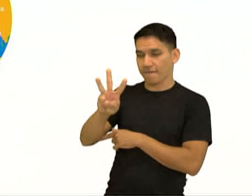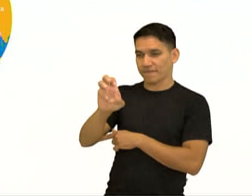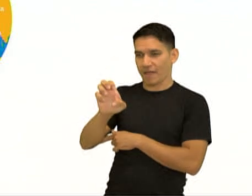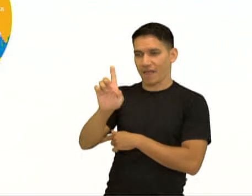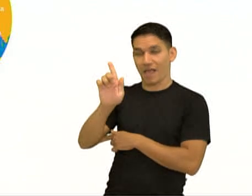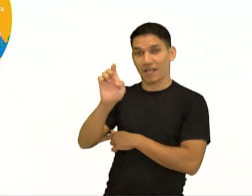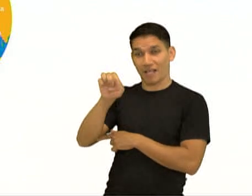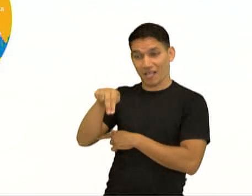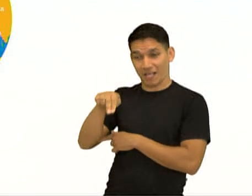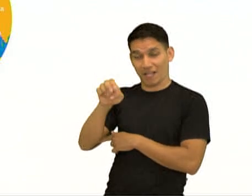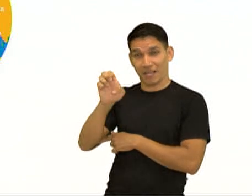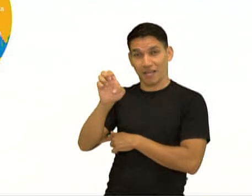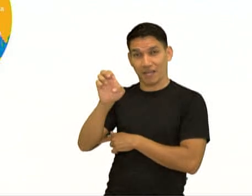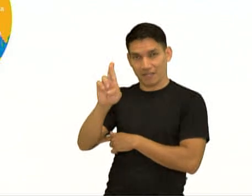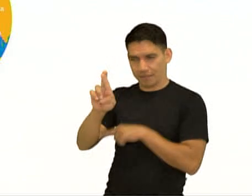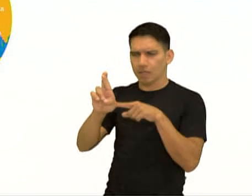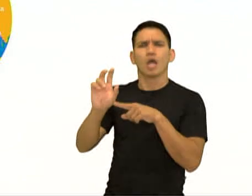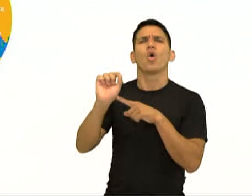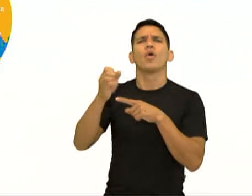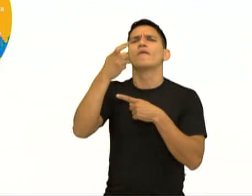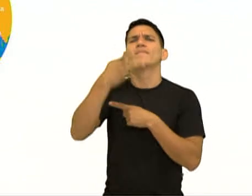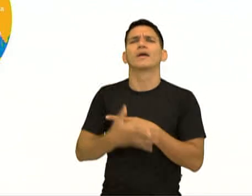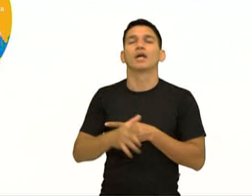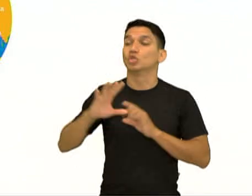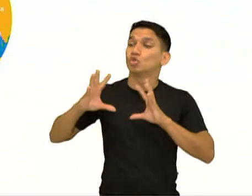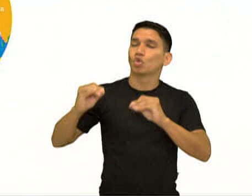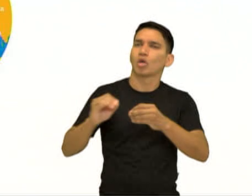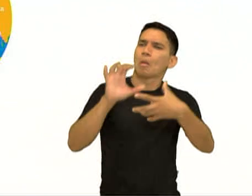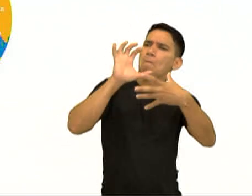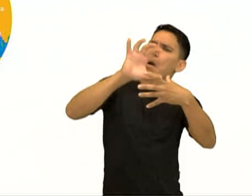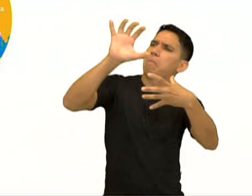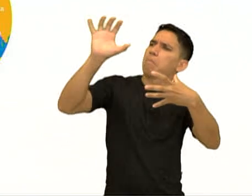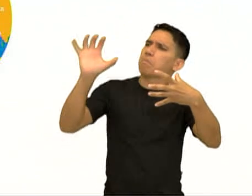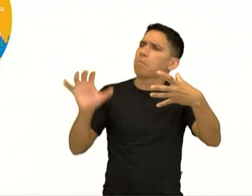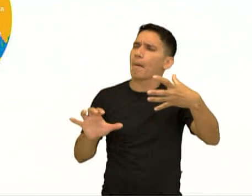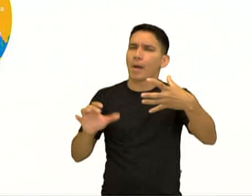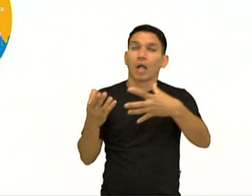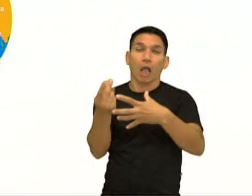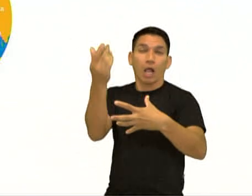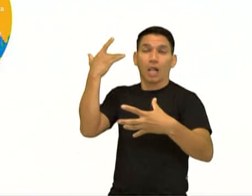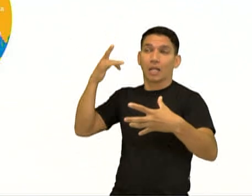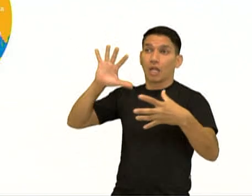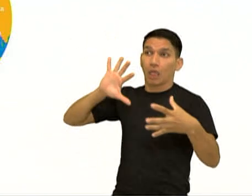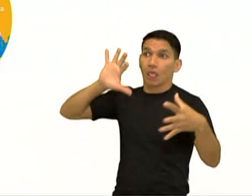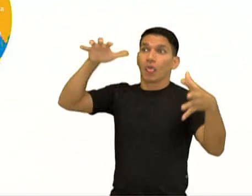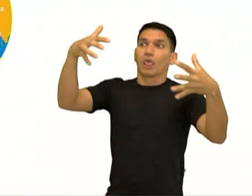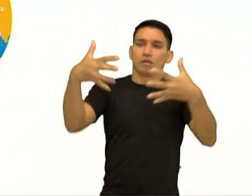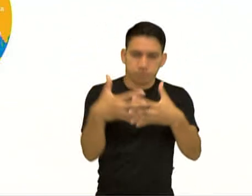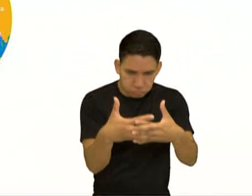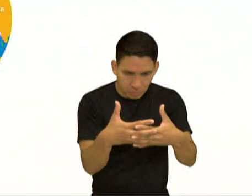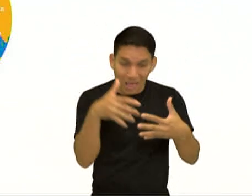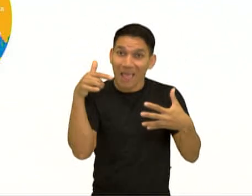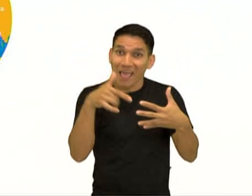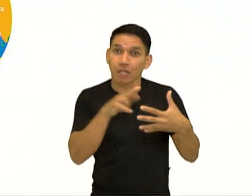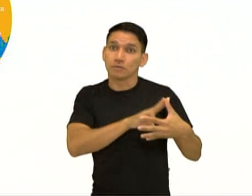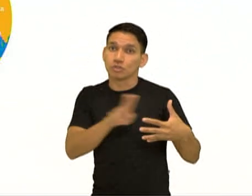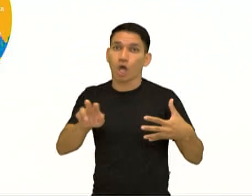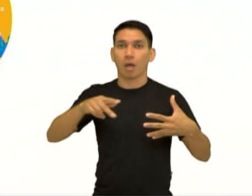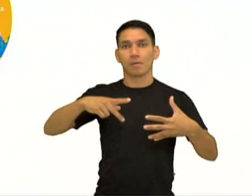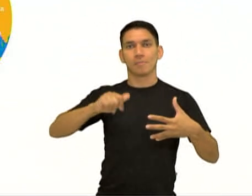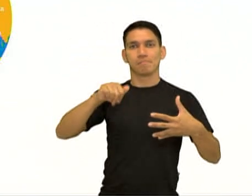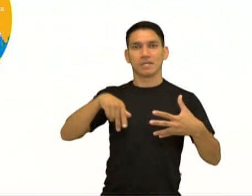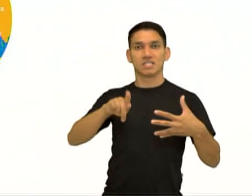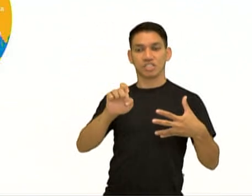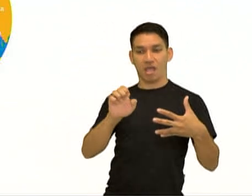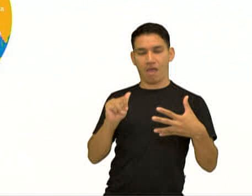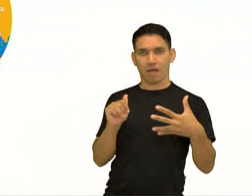Que todos os continentes no passado geológico formavam um único continente chamado Pangeia. E que